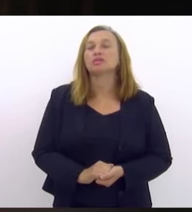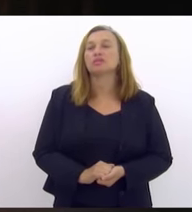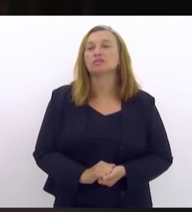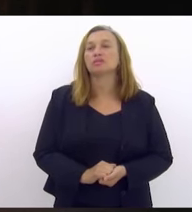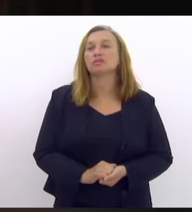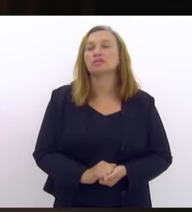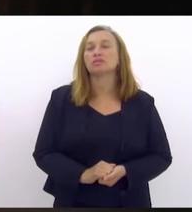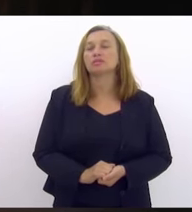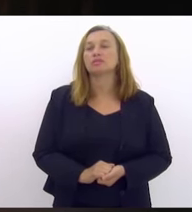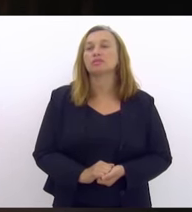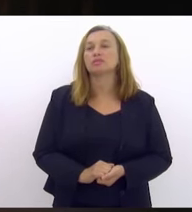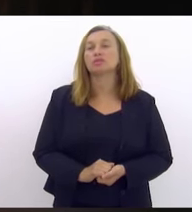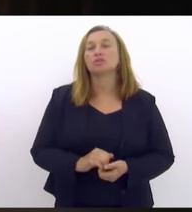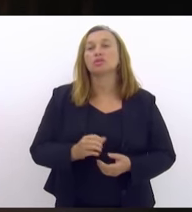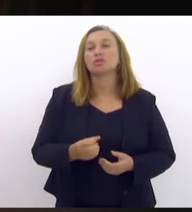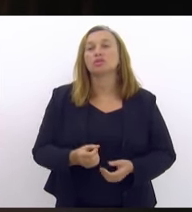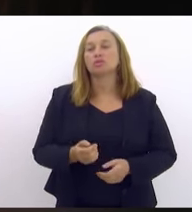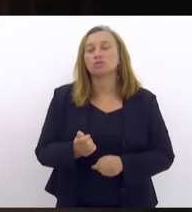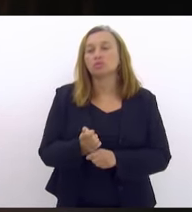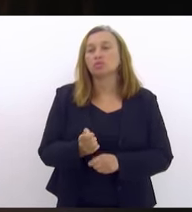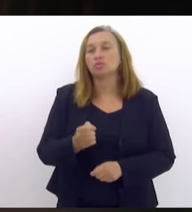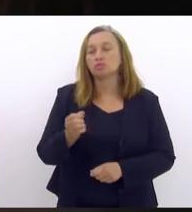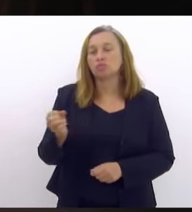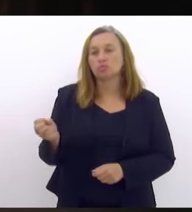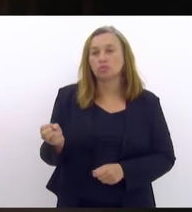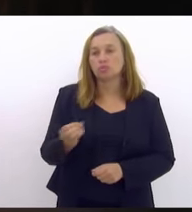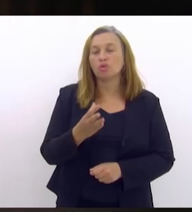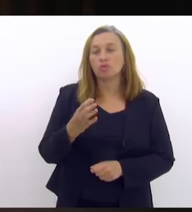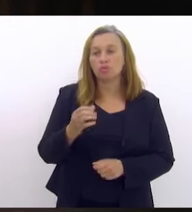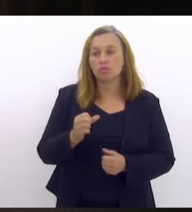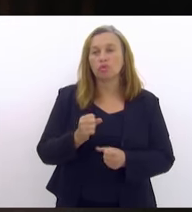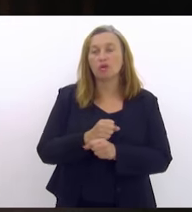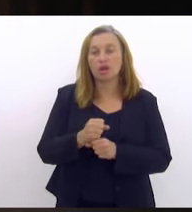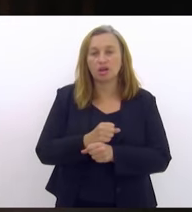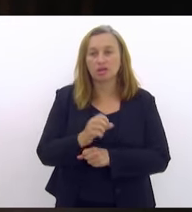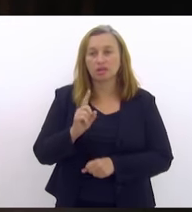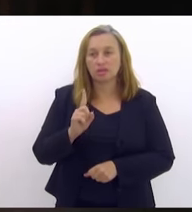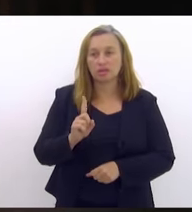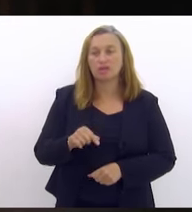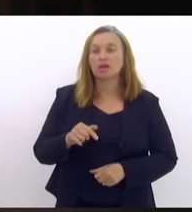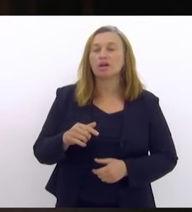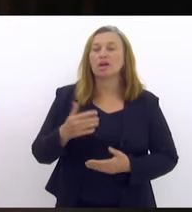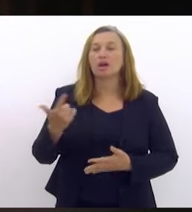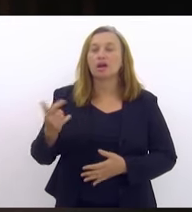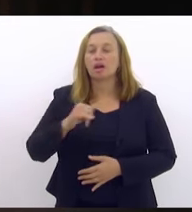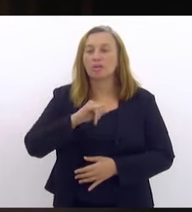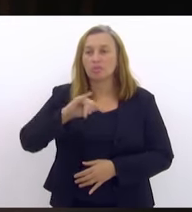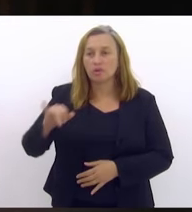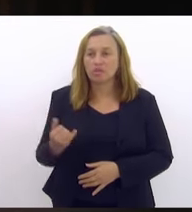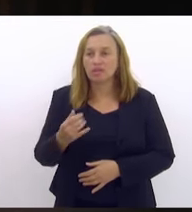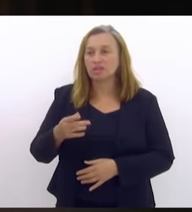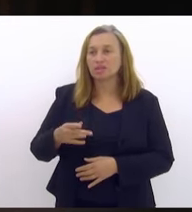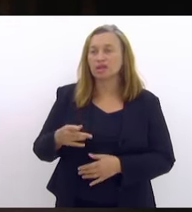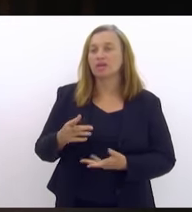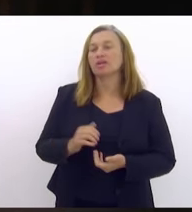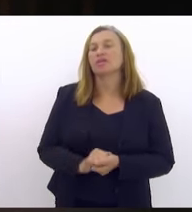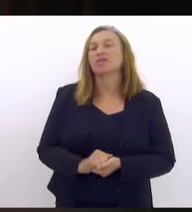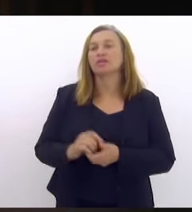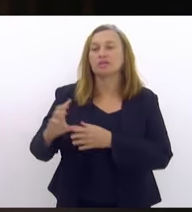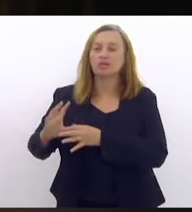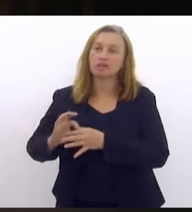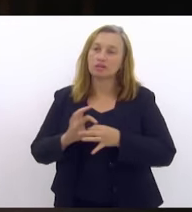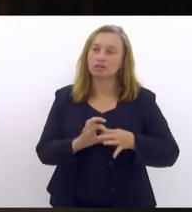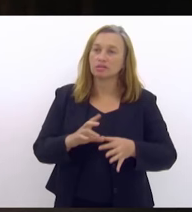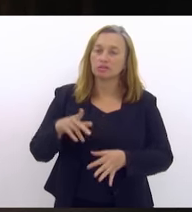A gente está chegando no ano novo, né? Queria aproveitar ali e pegar um gancho na fala do deputado. Ano